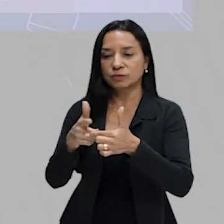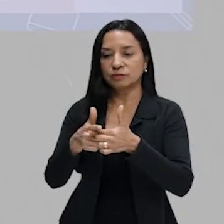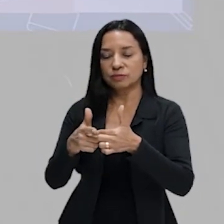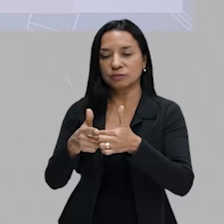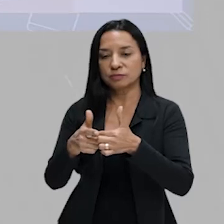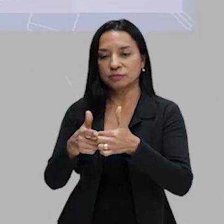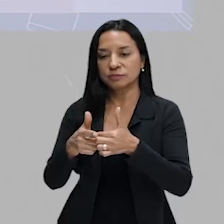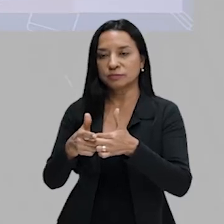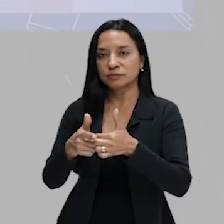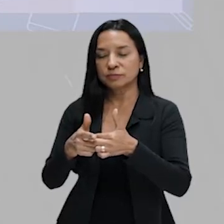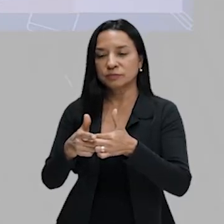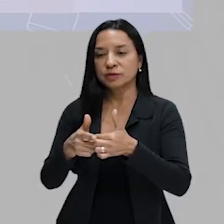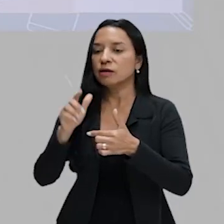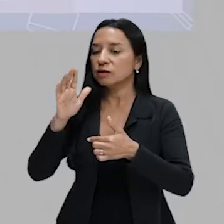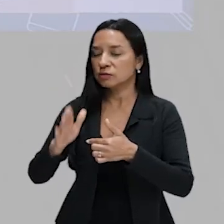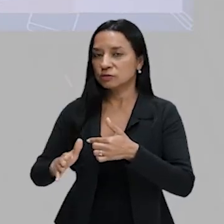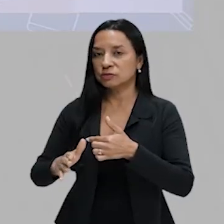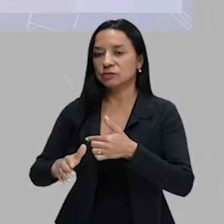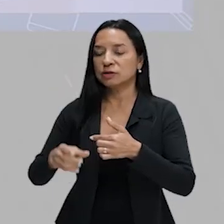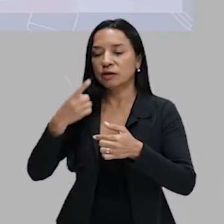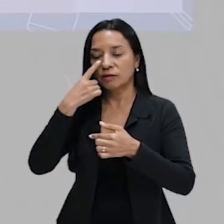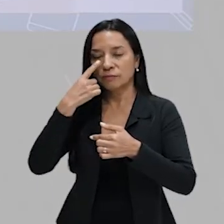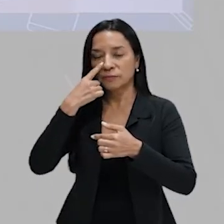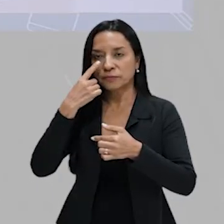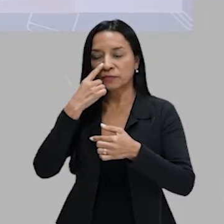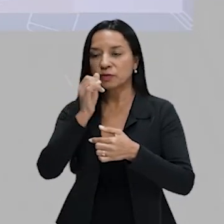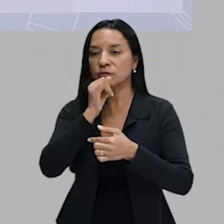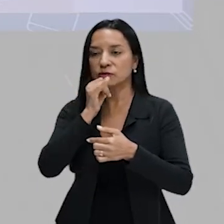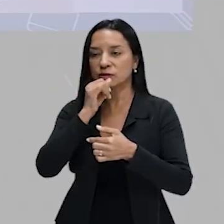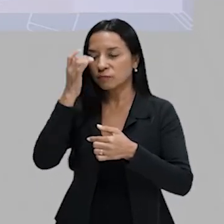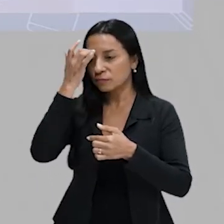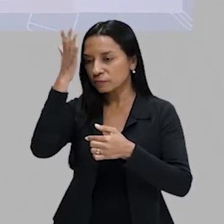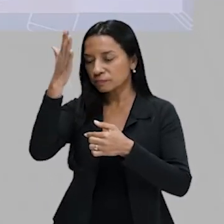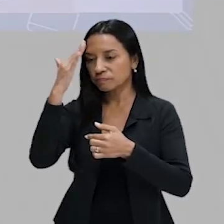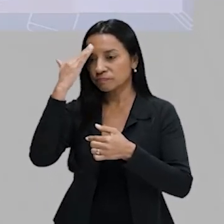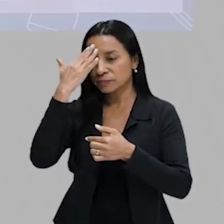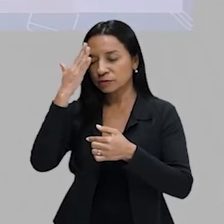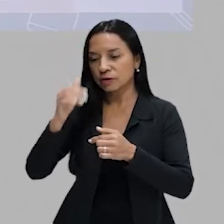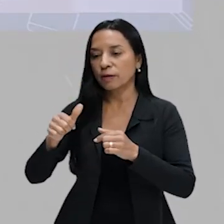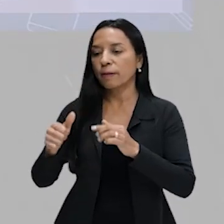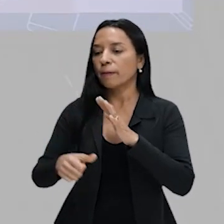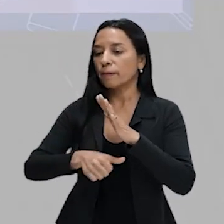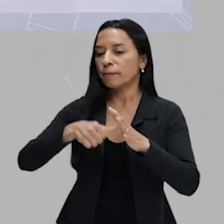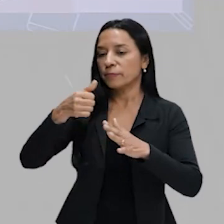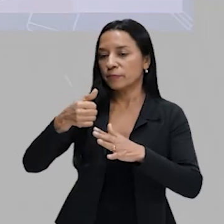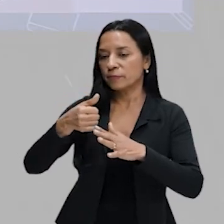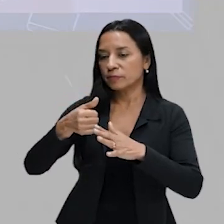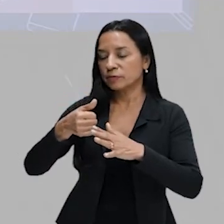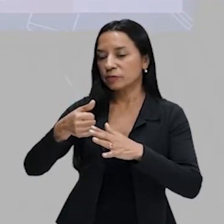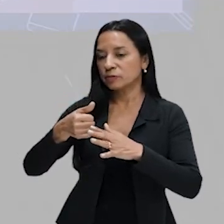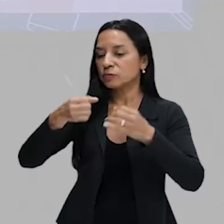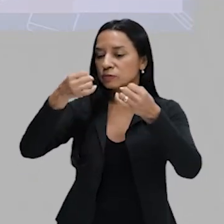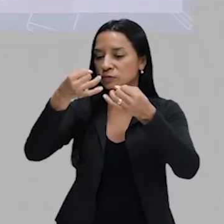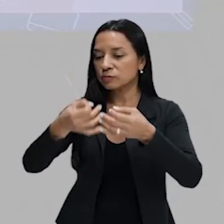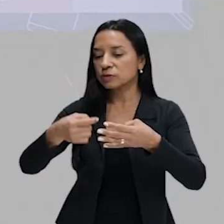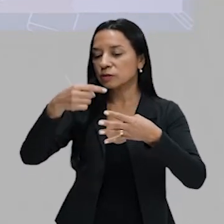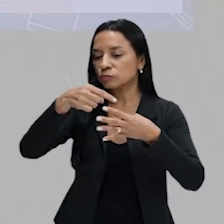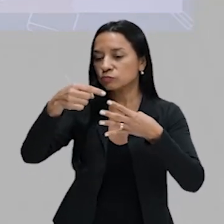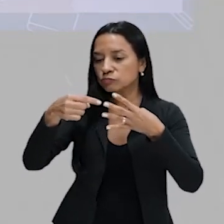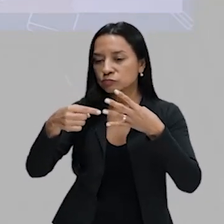já colocar um exemplo mais fácil de você entender. Primeiro, a gente está falando aqui das etapas. Primeira